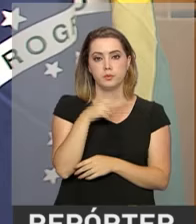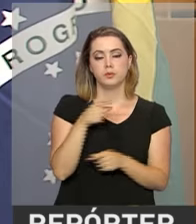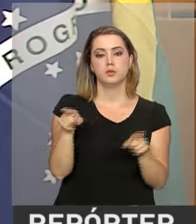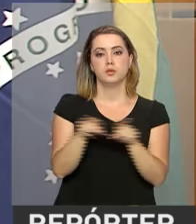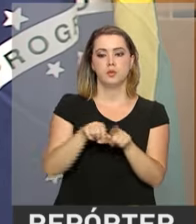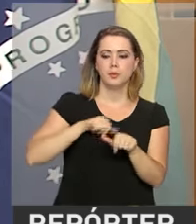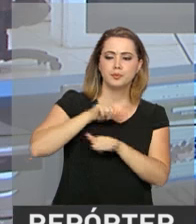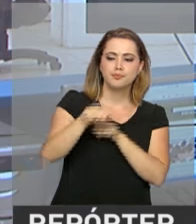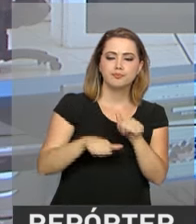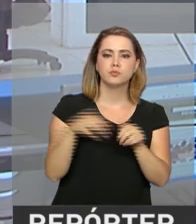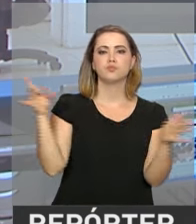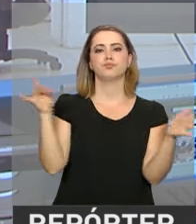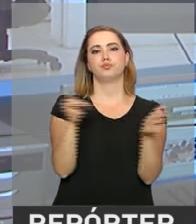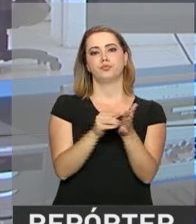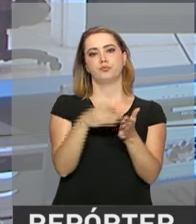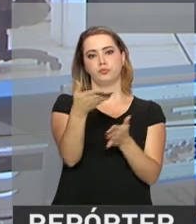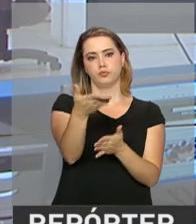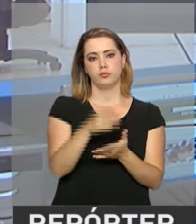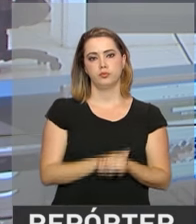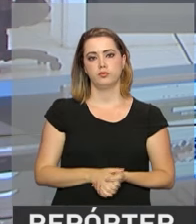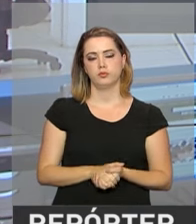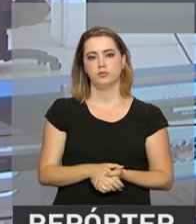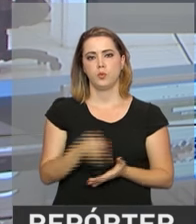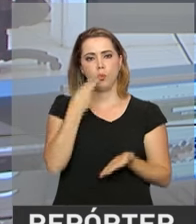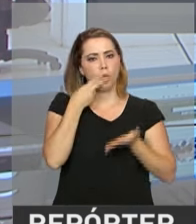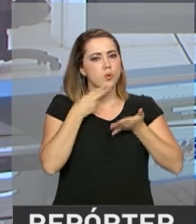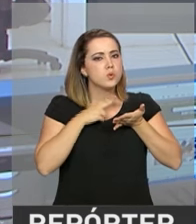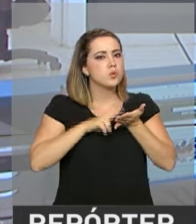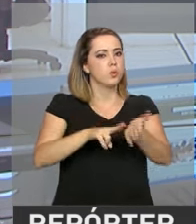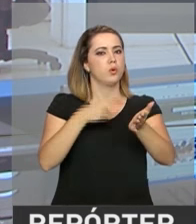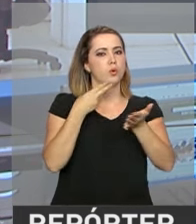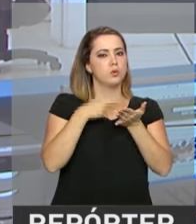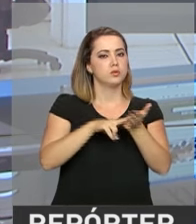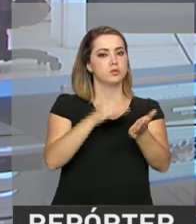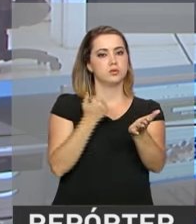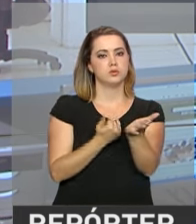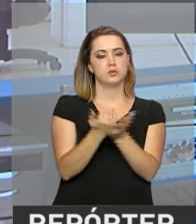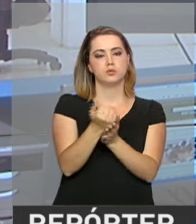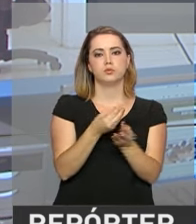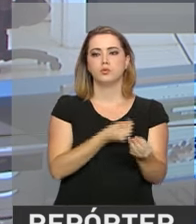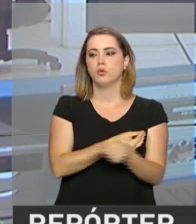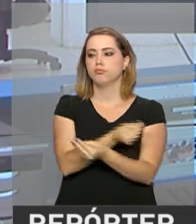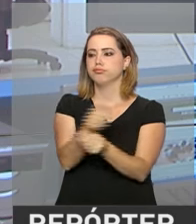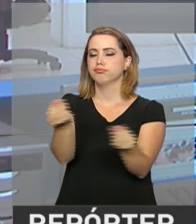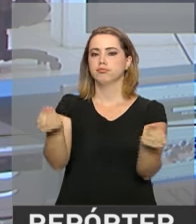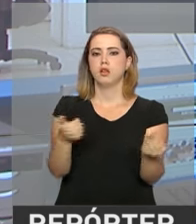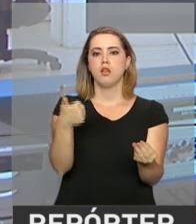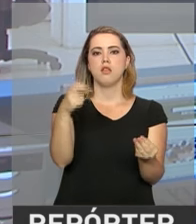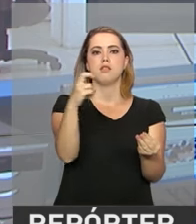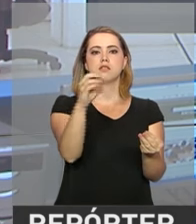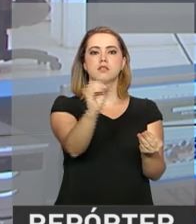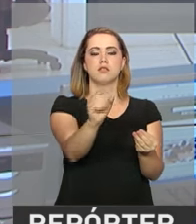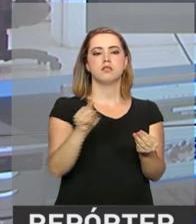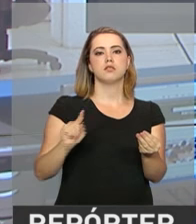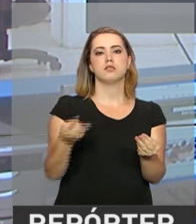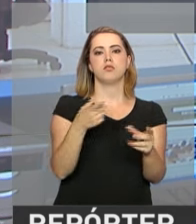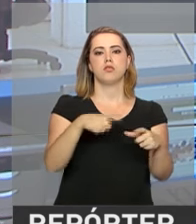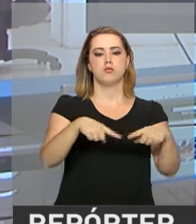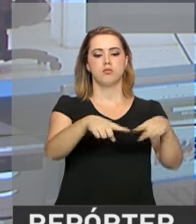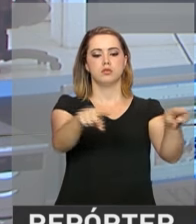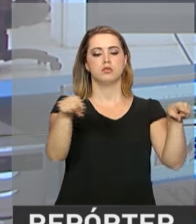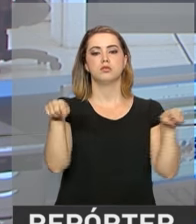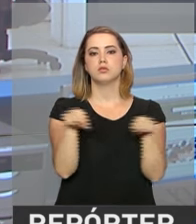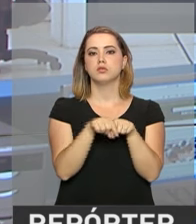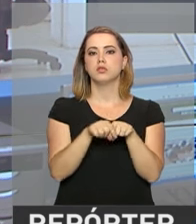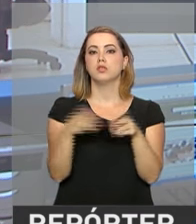essa realidade os Correios começaram a entregar esta semana mais de 150.000 urnas que vão ser